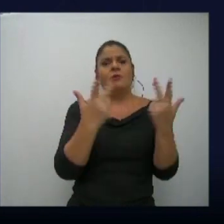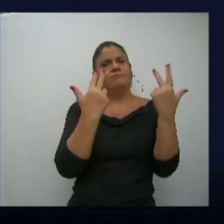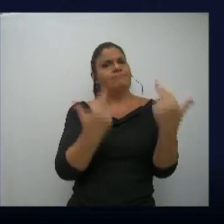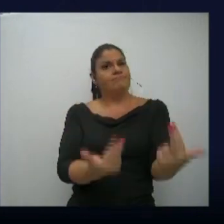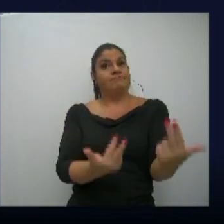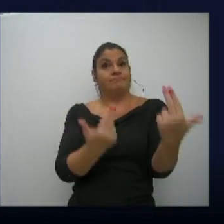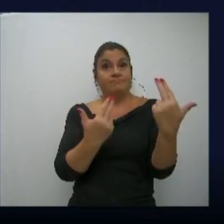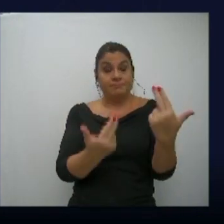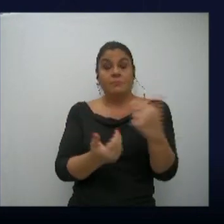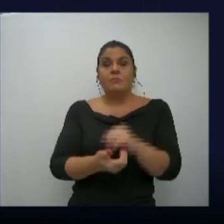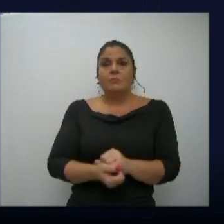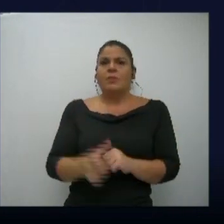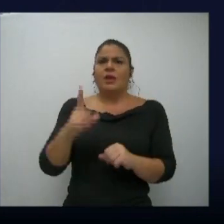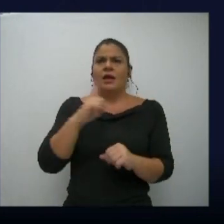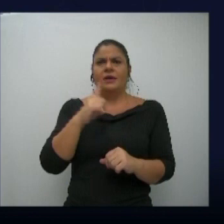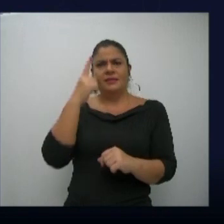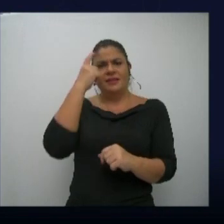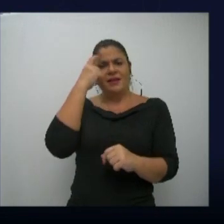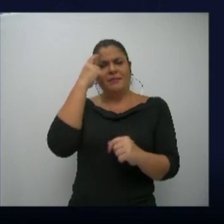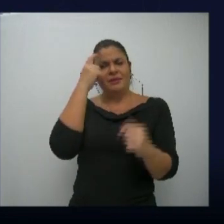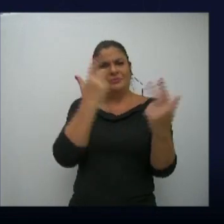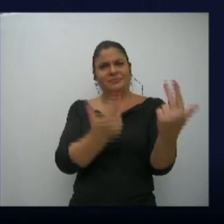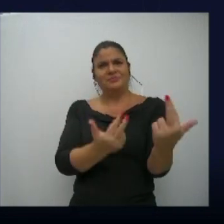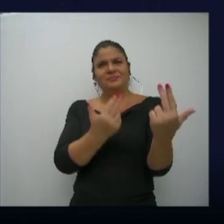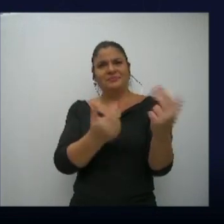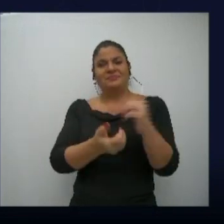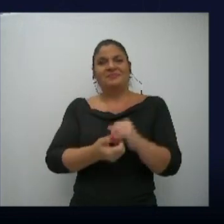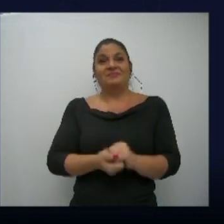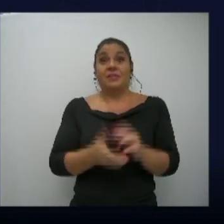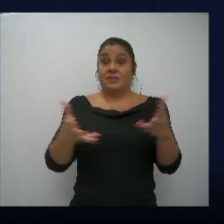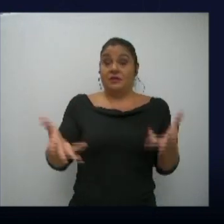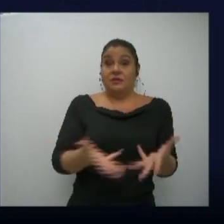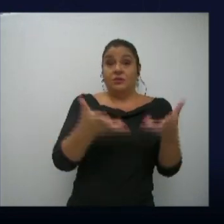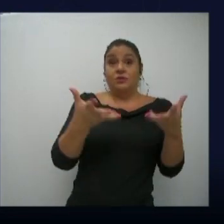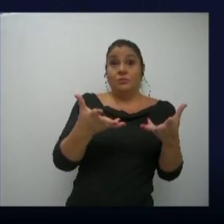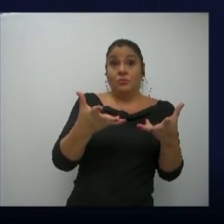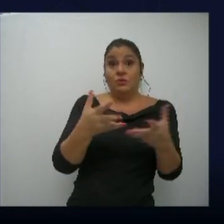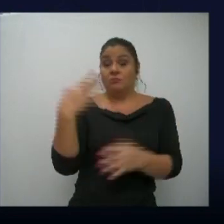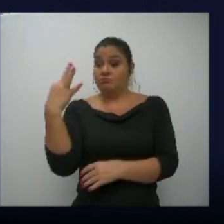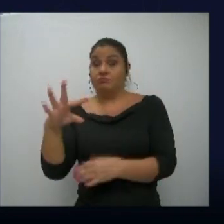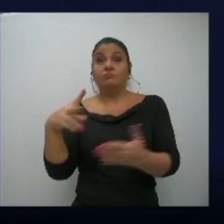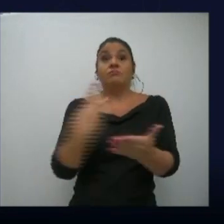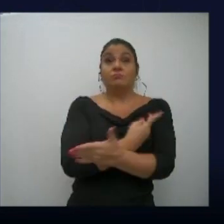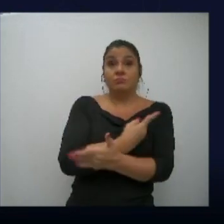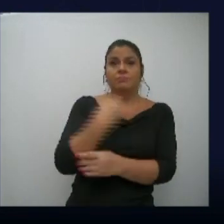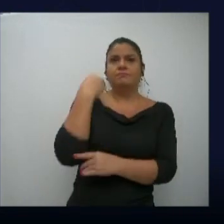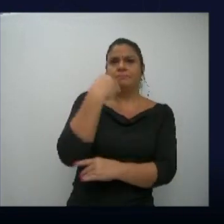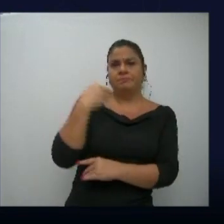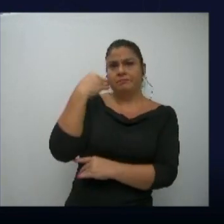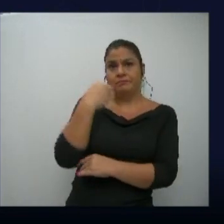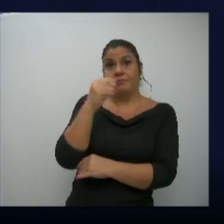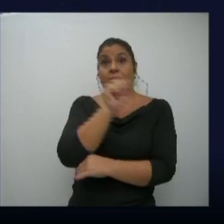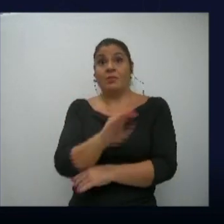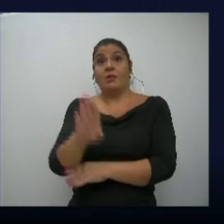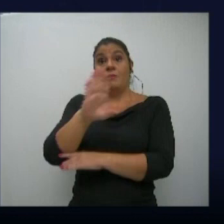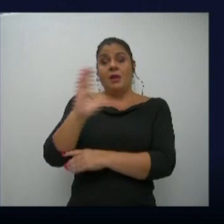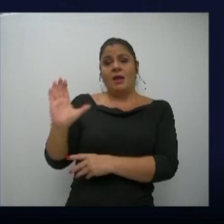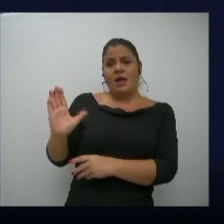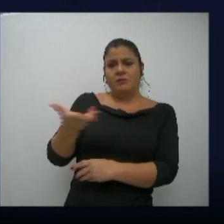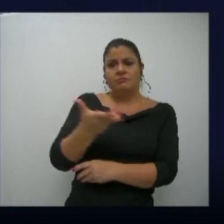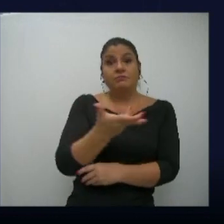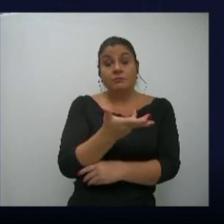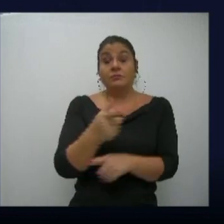identar a gente a gente tá cabeça muito similar a gente estimula aí eu já fiz muito teste saber muita agilidade